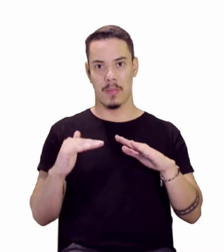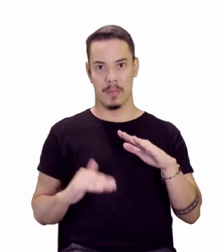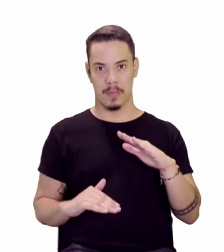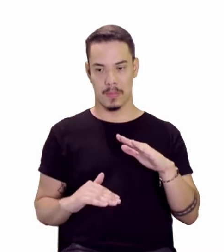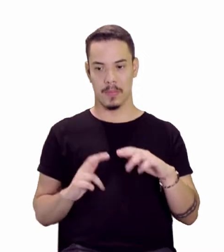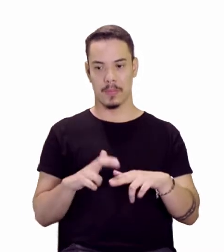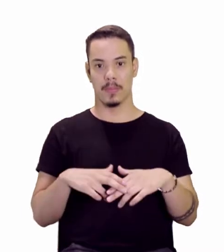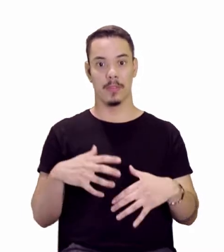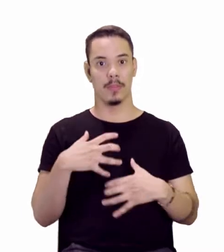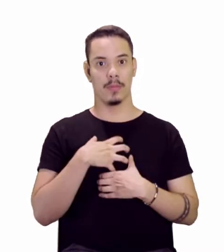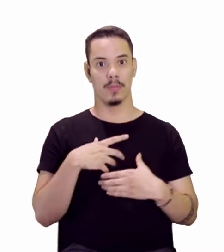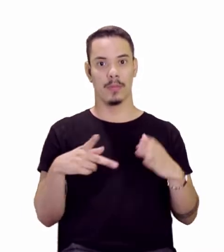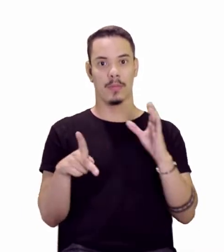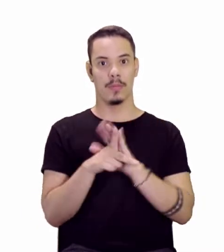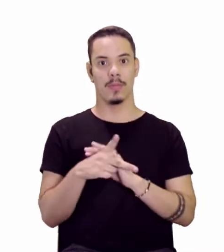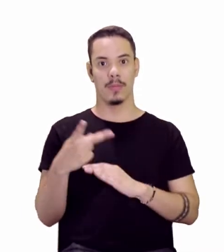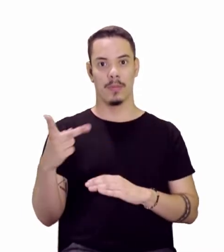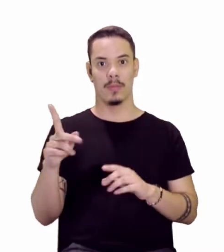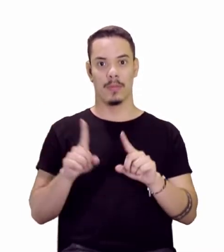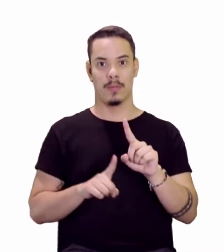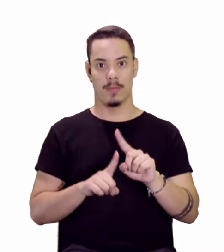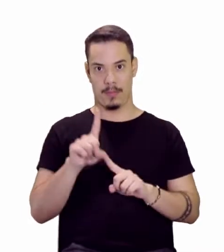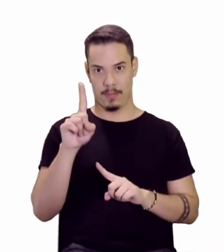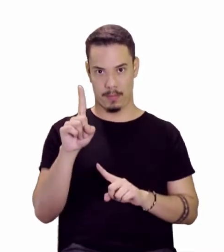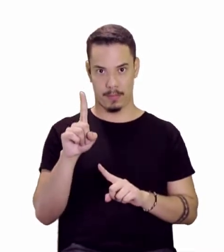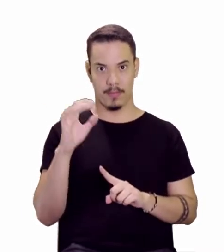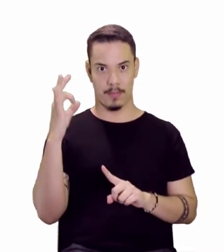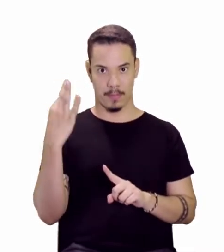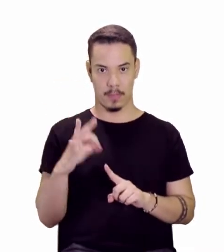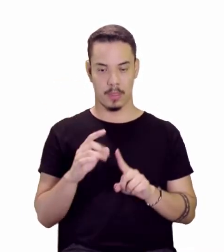é dirigida o sentido dela é para cima, a direção vertical, sentido para